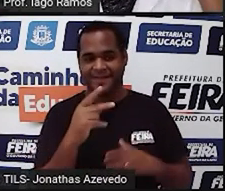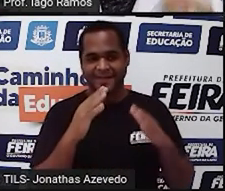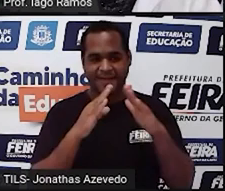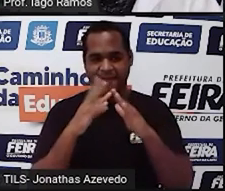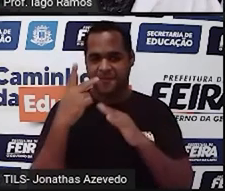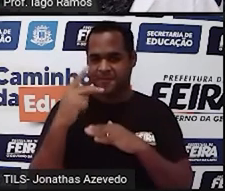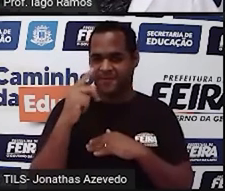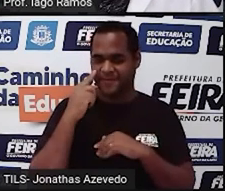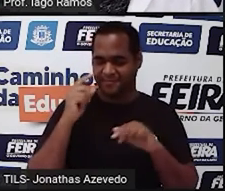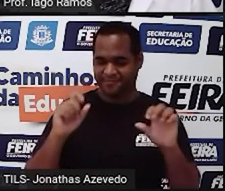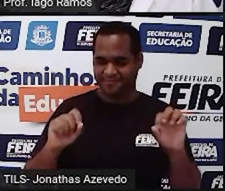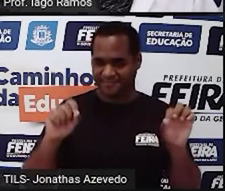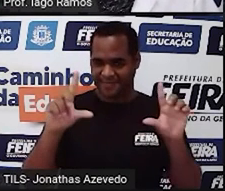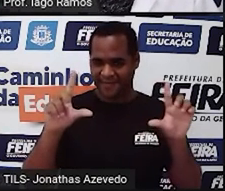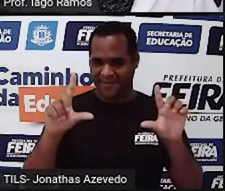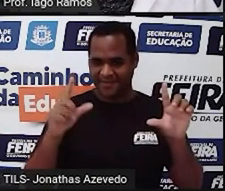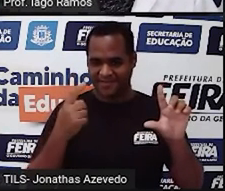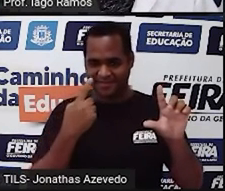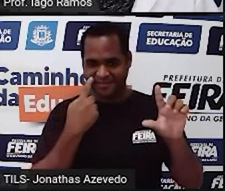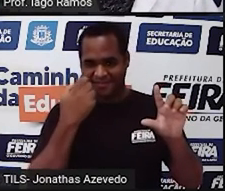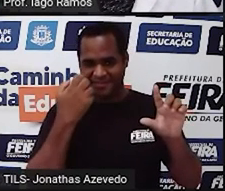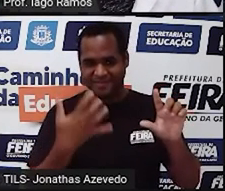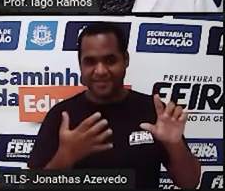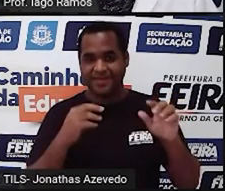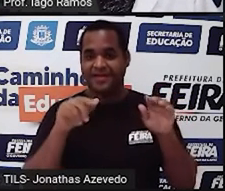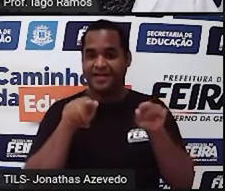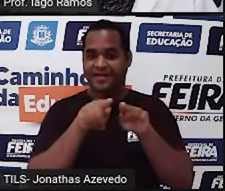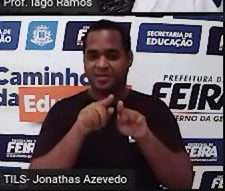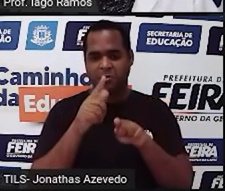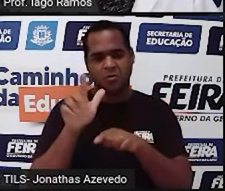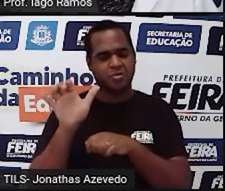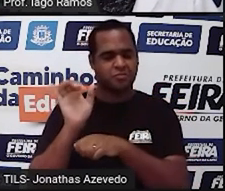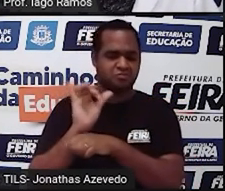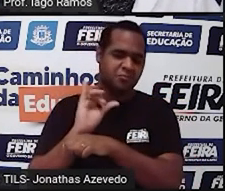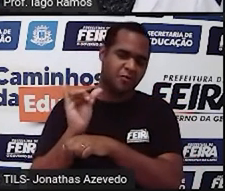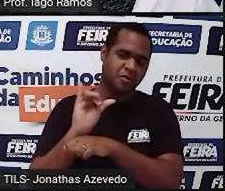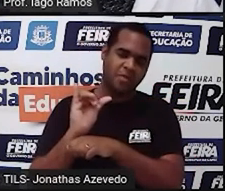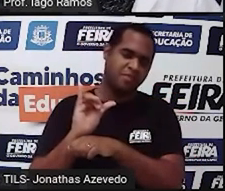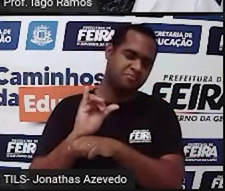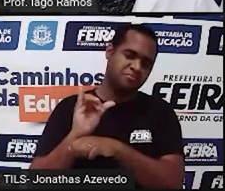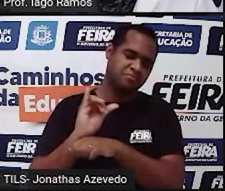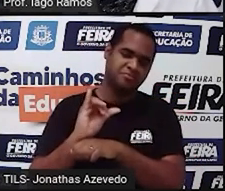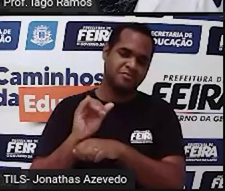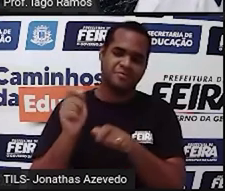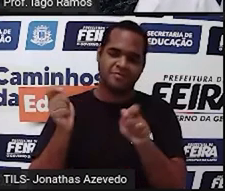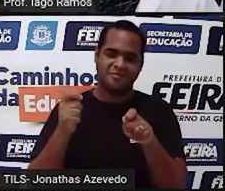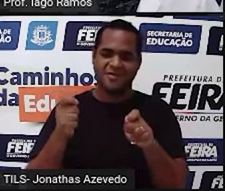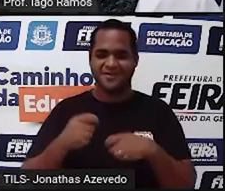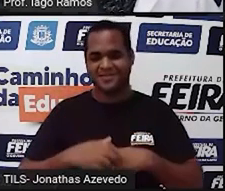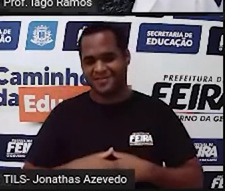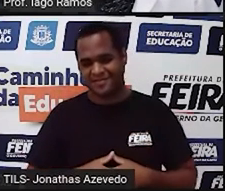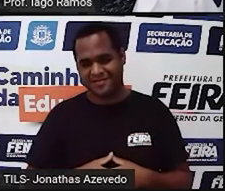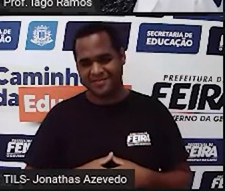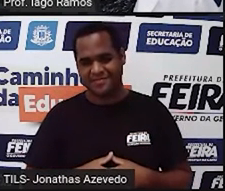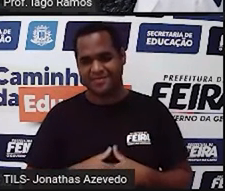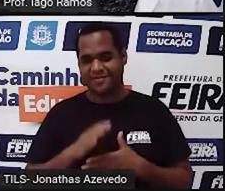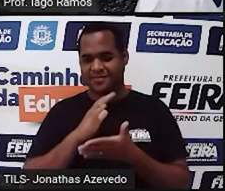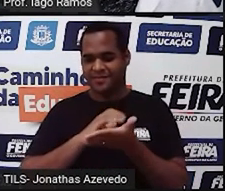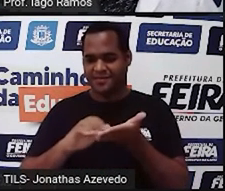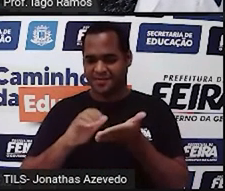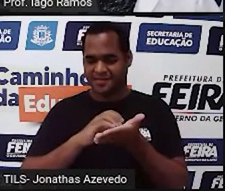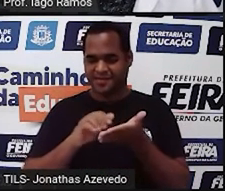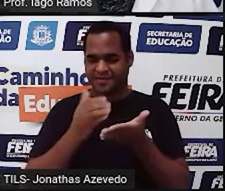aula aí pela TV ou quê e já assistindo a aula em algum outro momento lá no canal do YouTube da